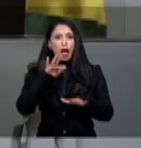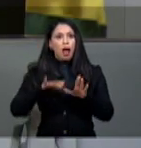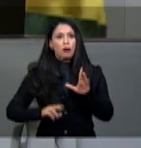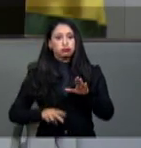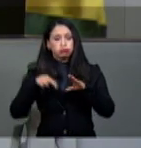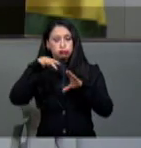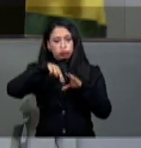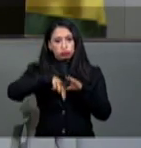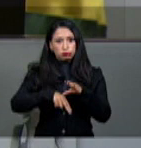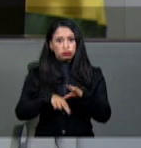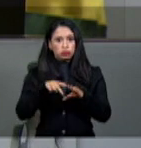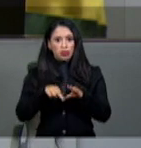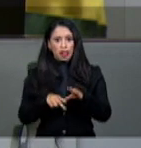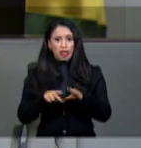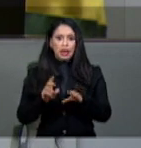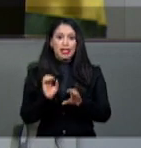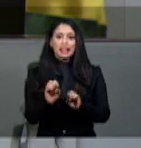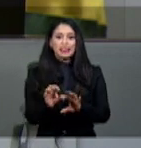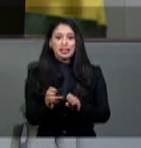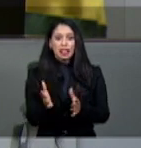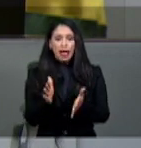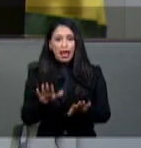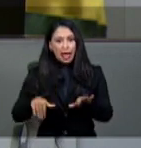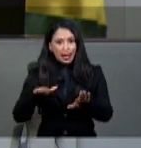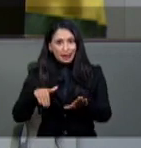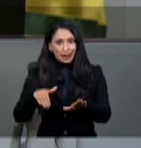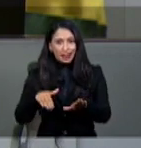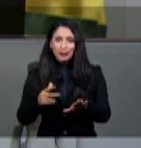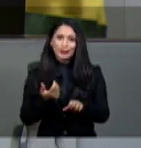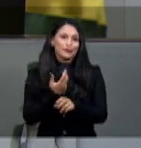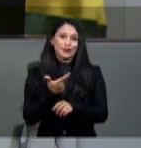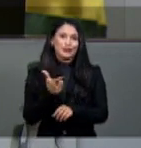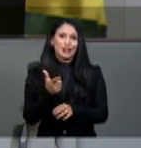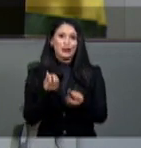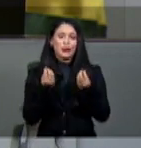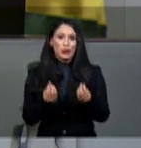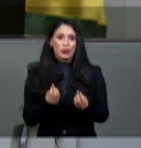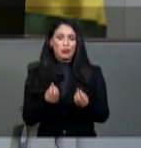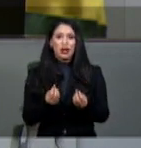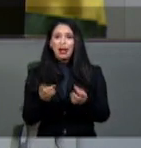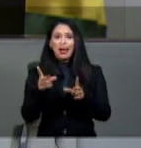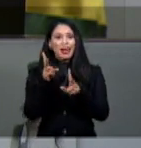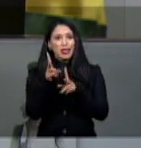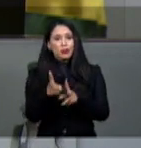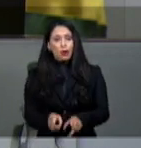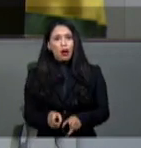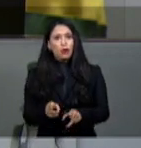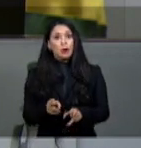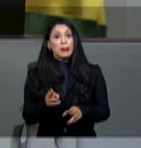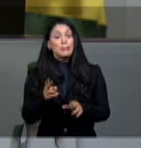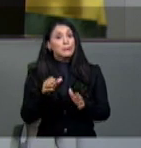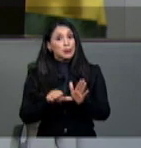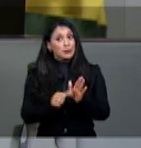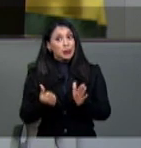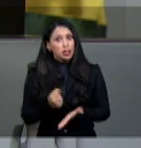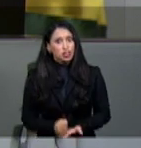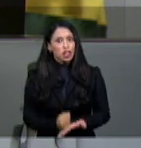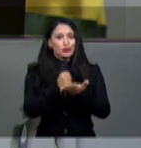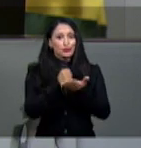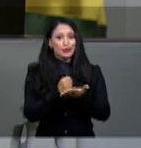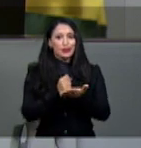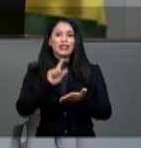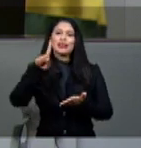isto vale para economia e isto vale para as desigualdades também de gênero contra violência primeiro a gente tira da água